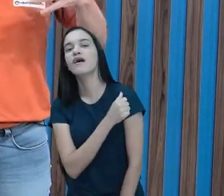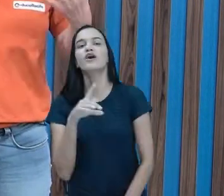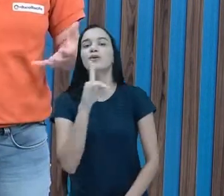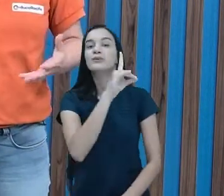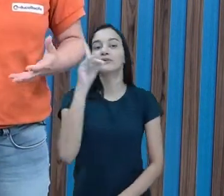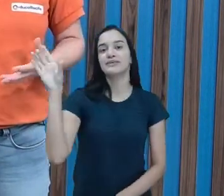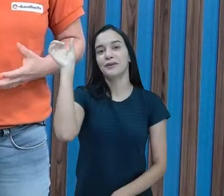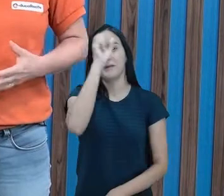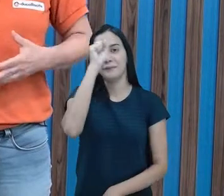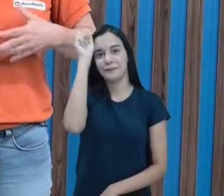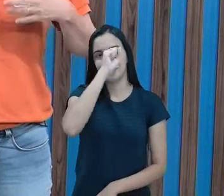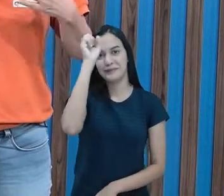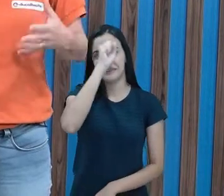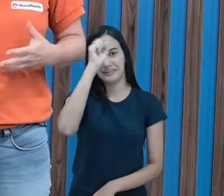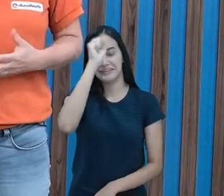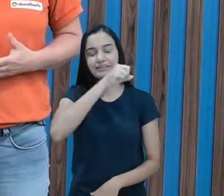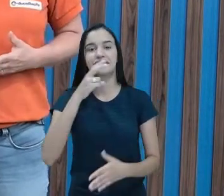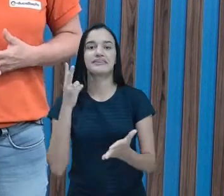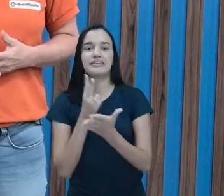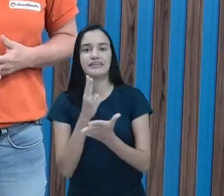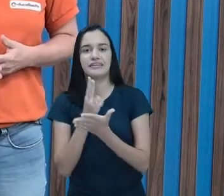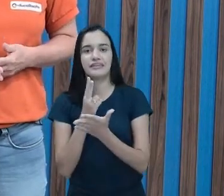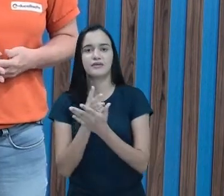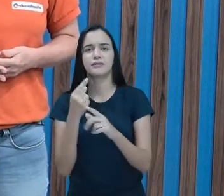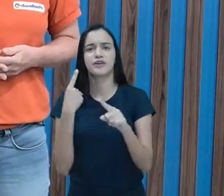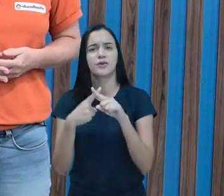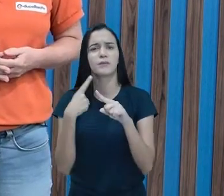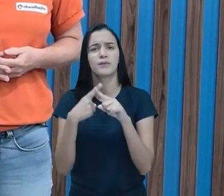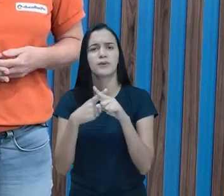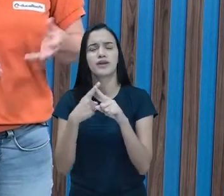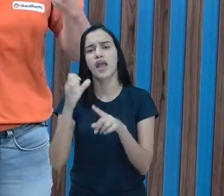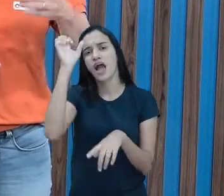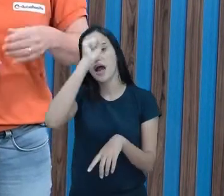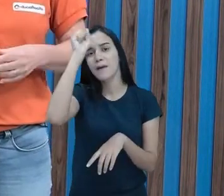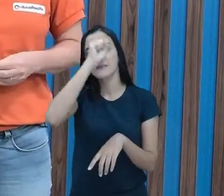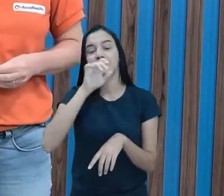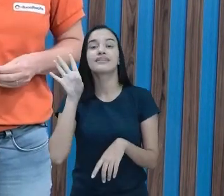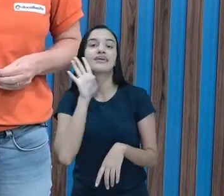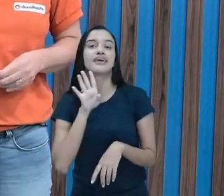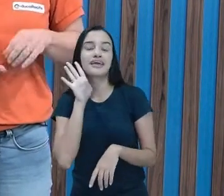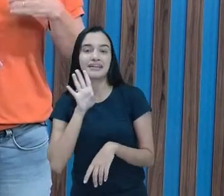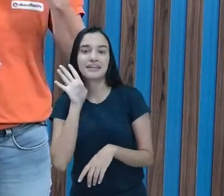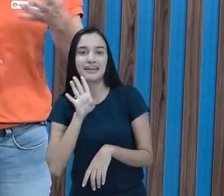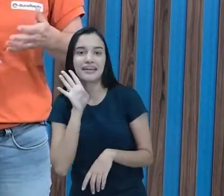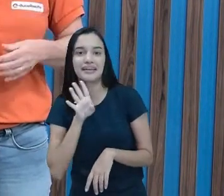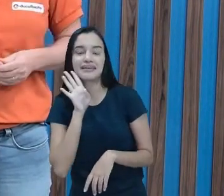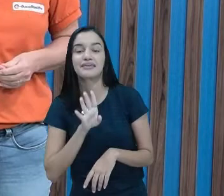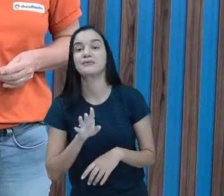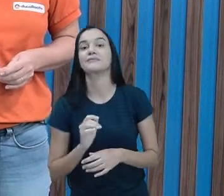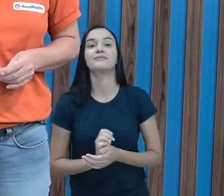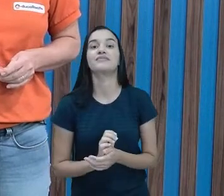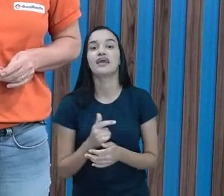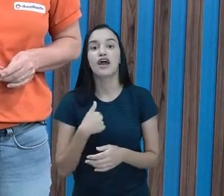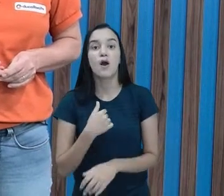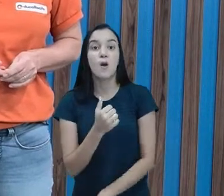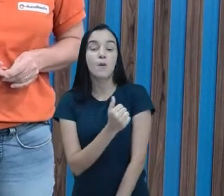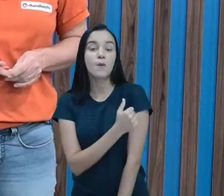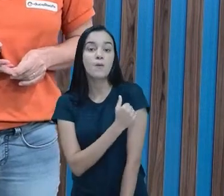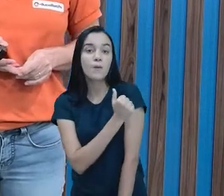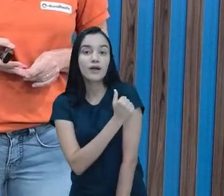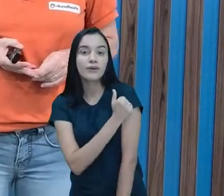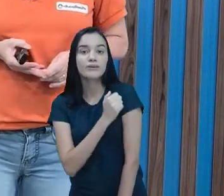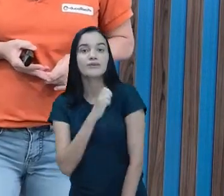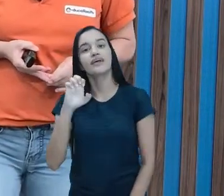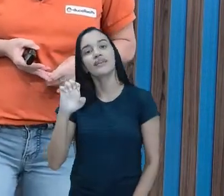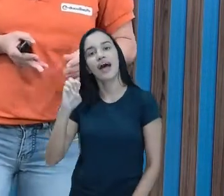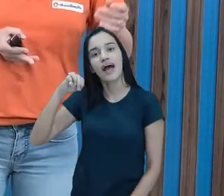de aprendizagem, né, sempre, porque aprender é legal. E aprender com a gente, olha, é super legal ainda, um aluno da EMAD